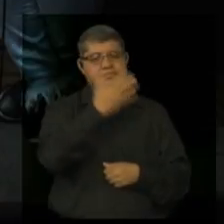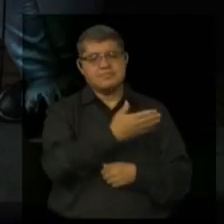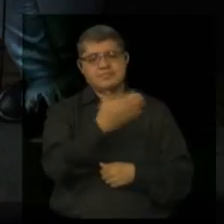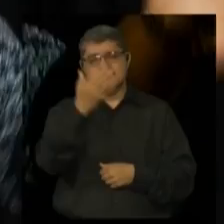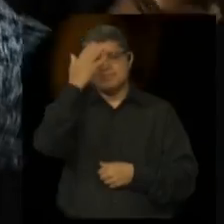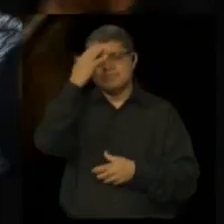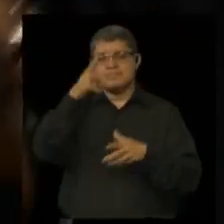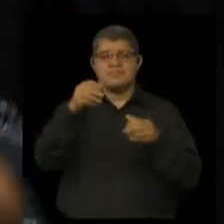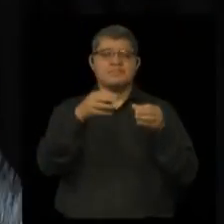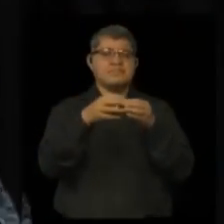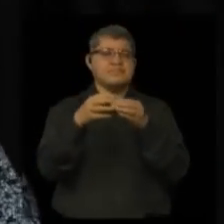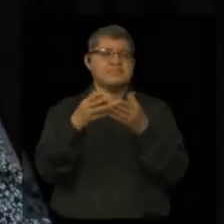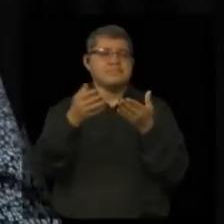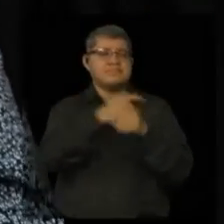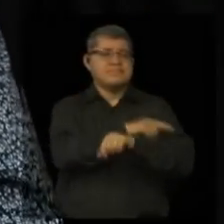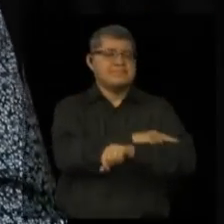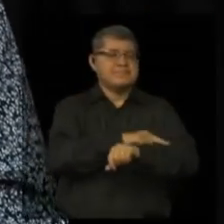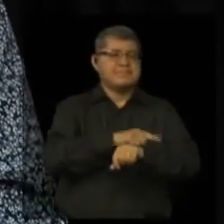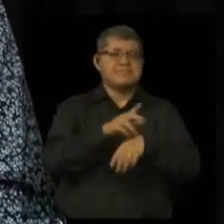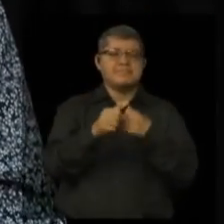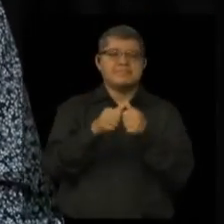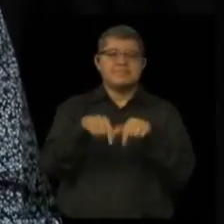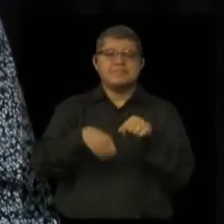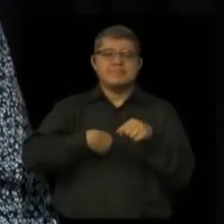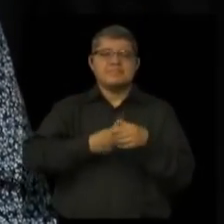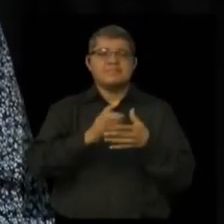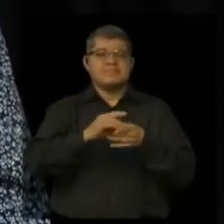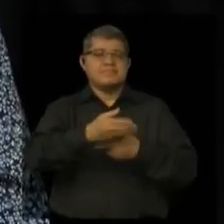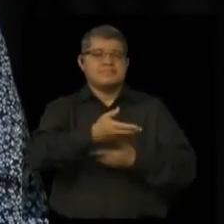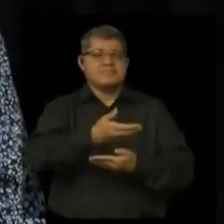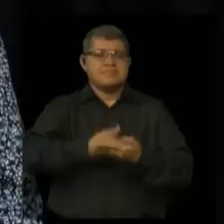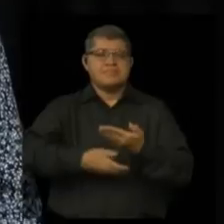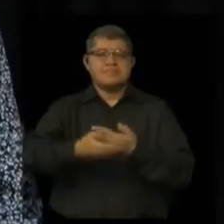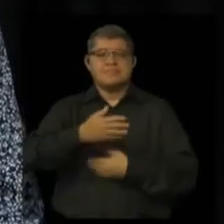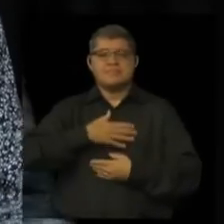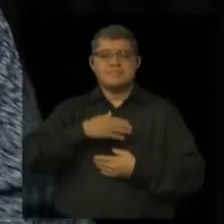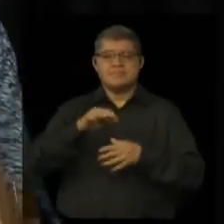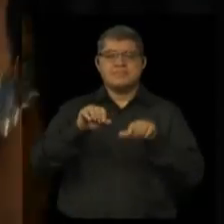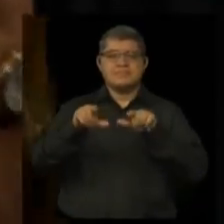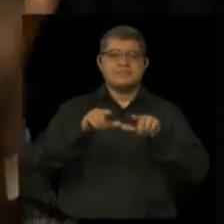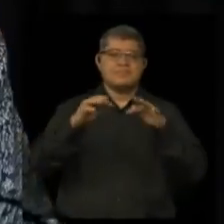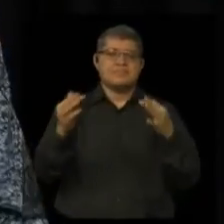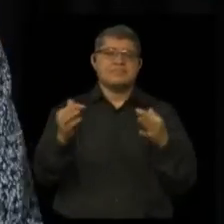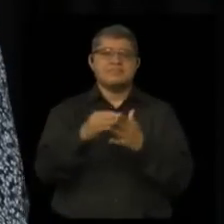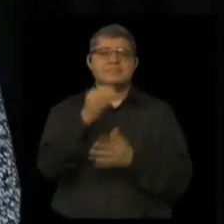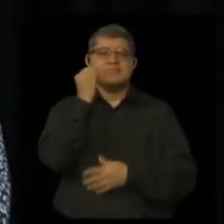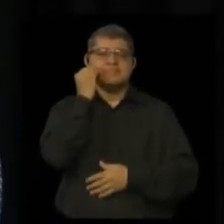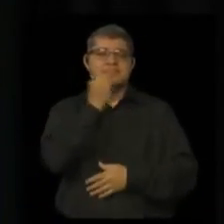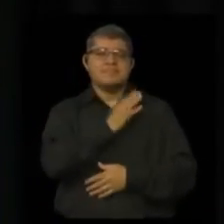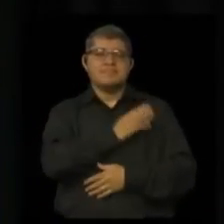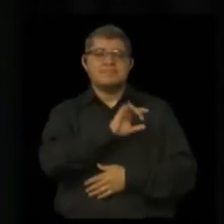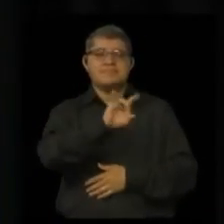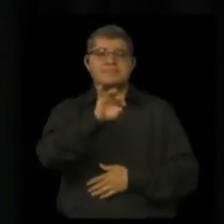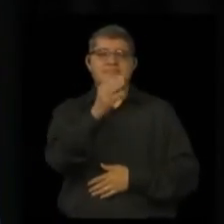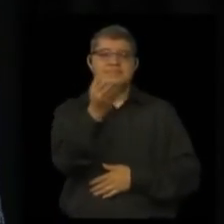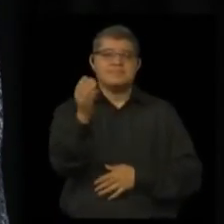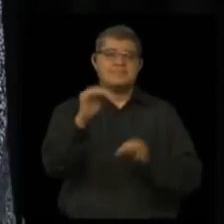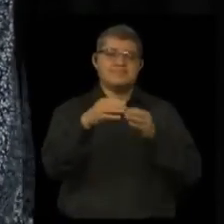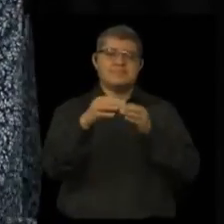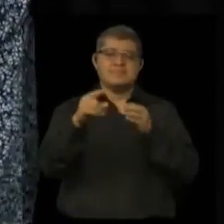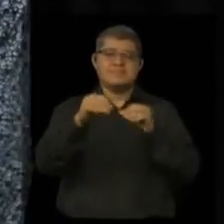vocês, gratidão a toda a equipe pela gentileza, viu, pela solidariedade ao meu humilde trabalho. Um beijo no coração de cada um de vocês aqui